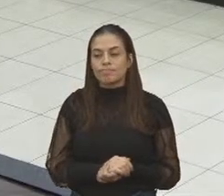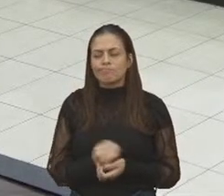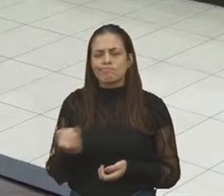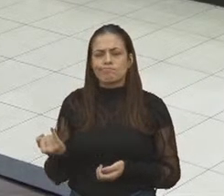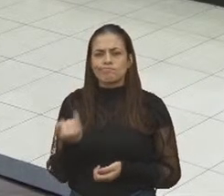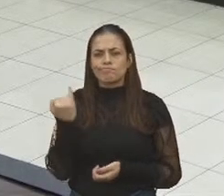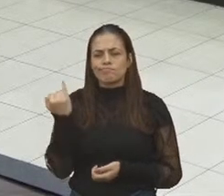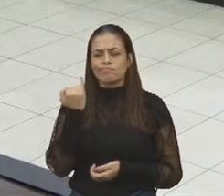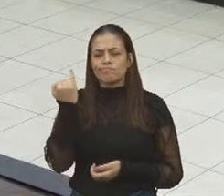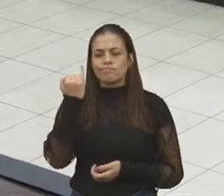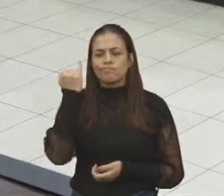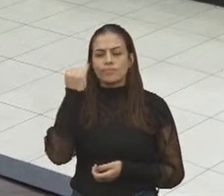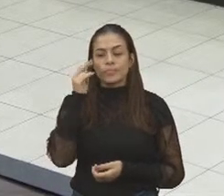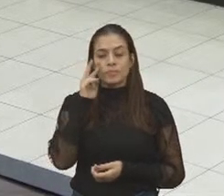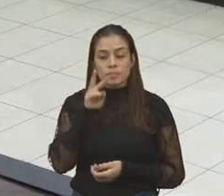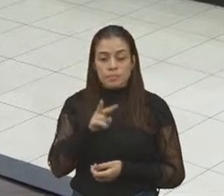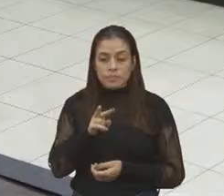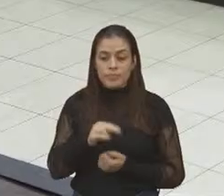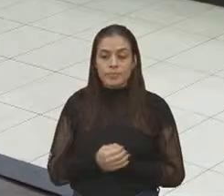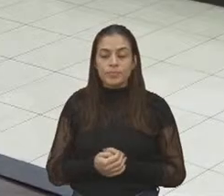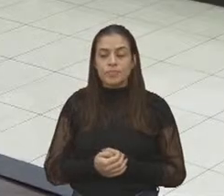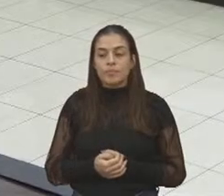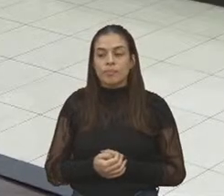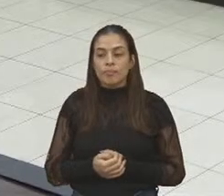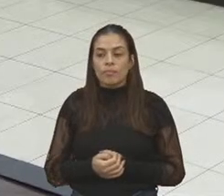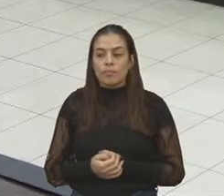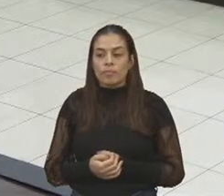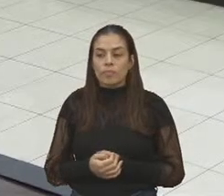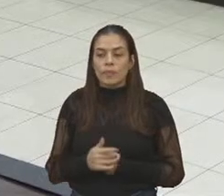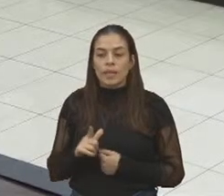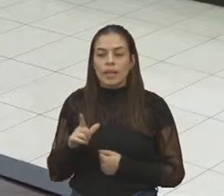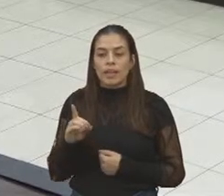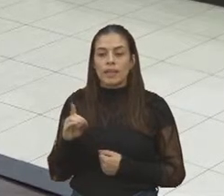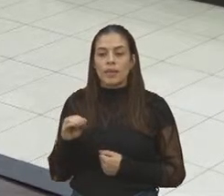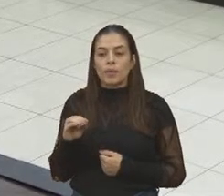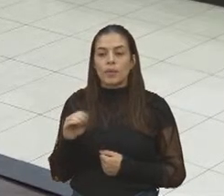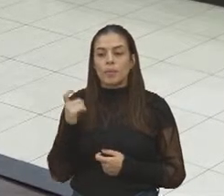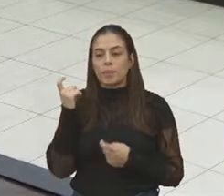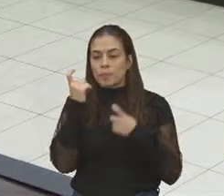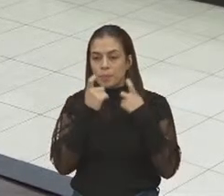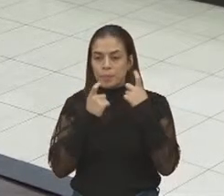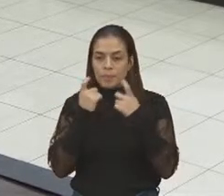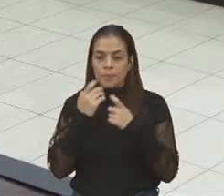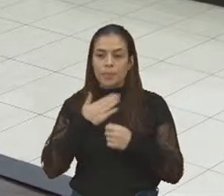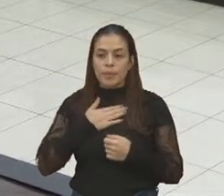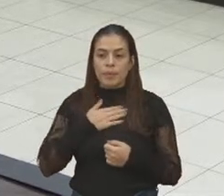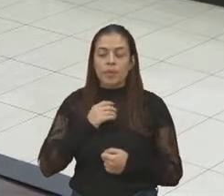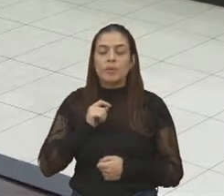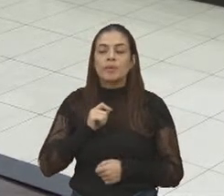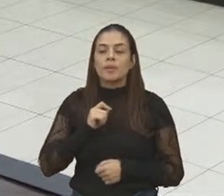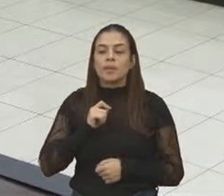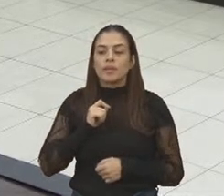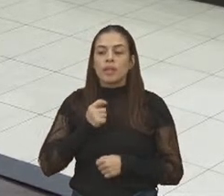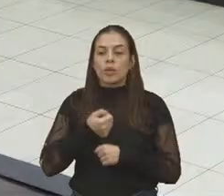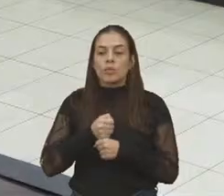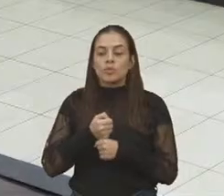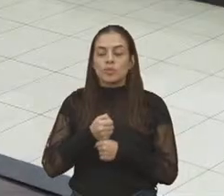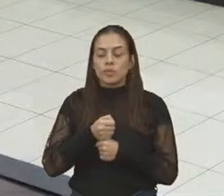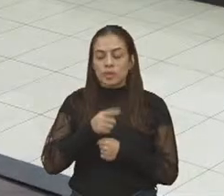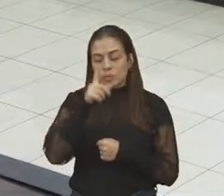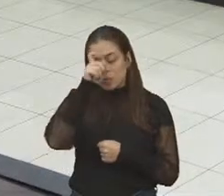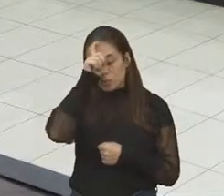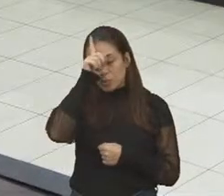vejo da LDO, minha preocupação é quanto à construção do